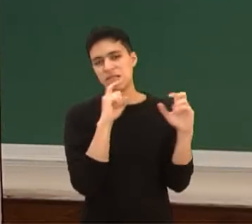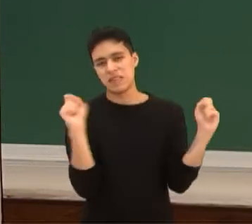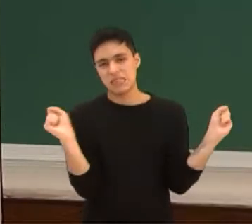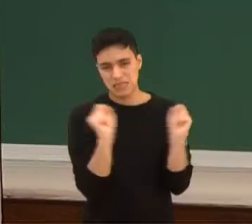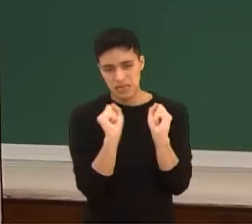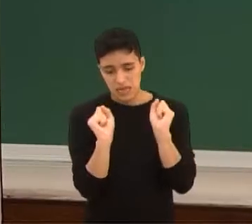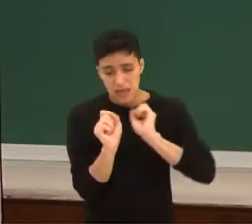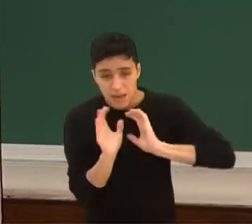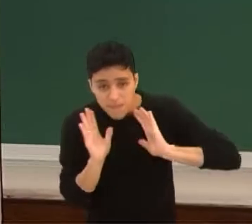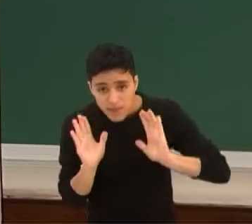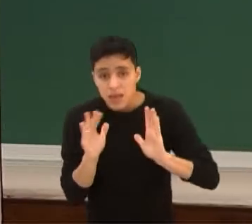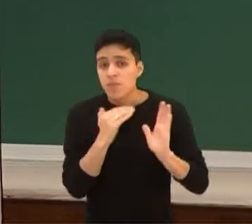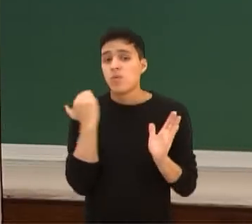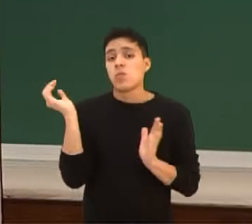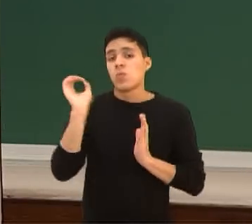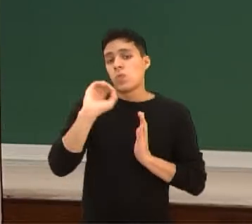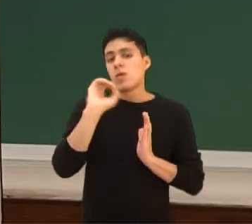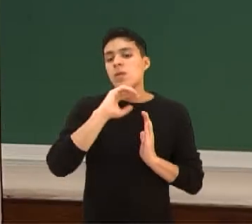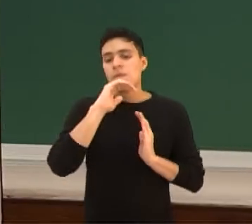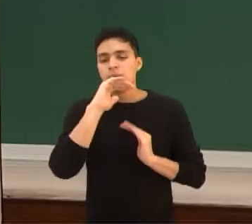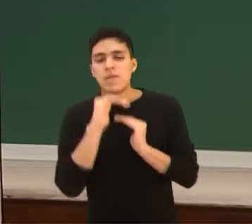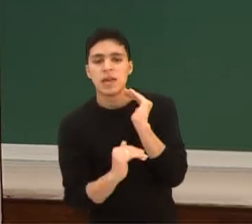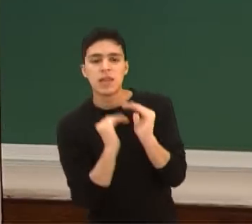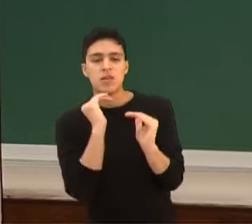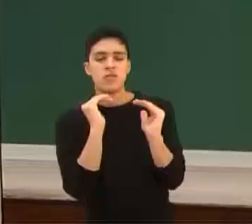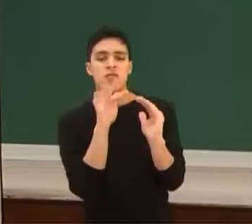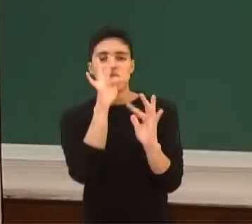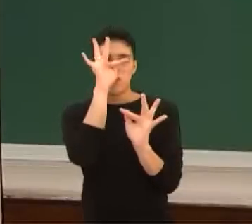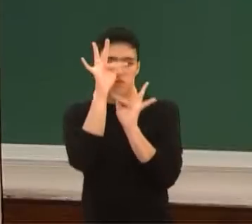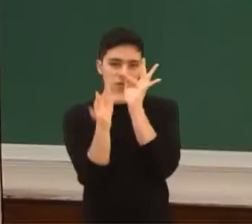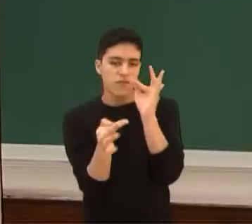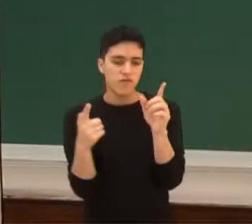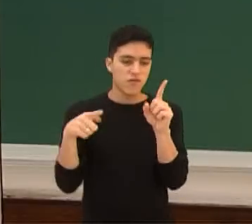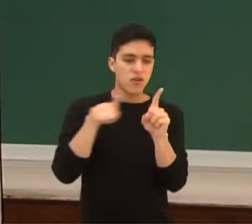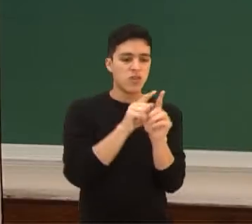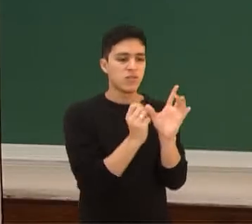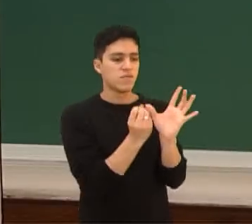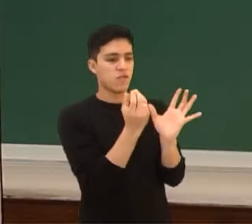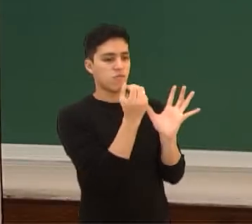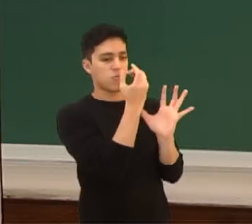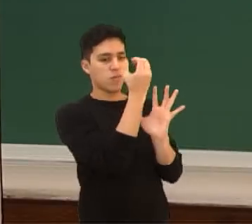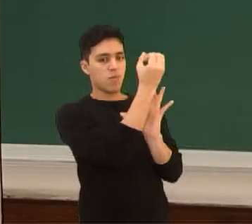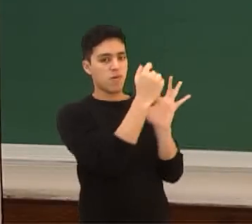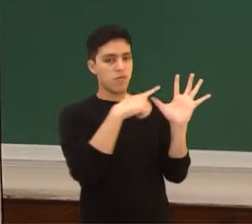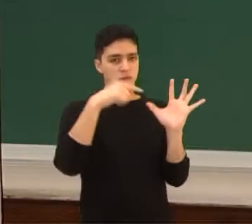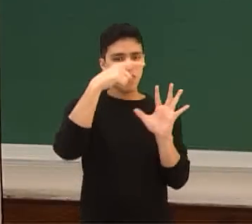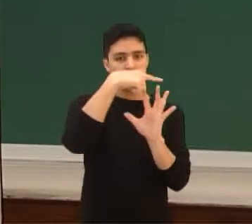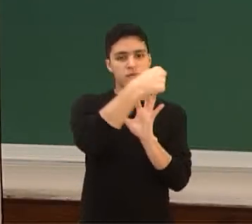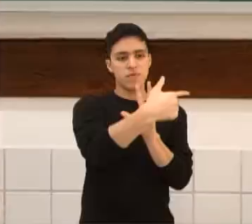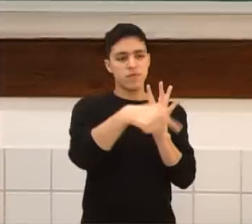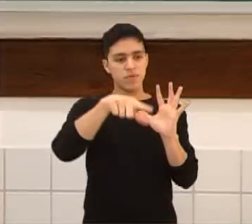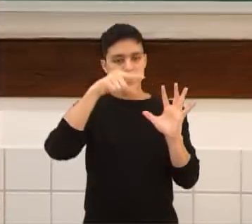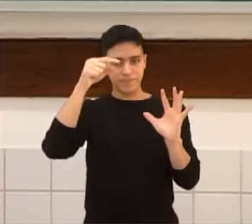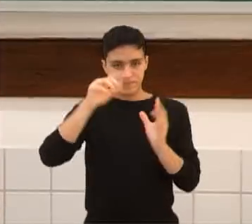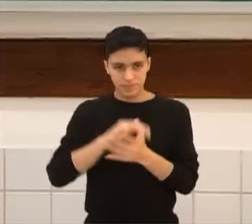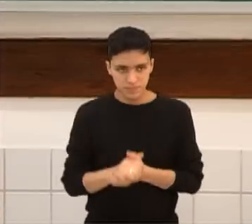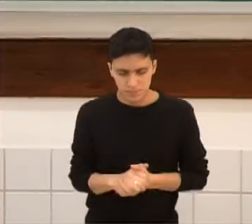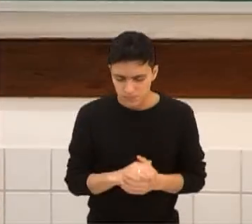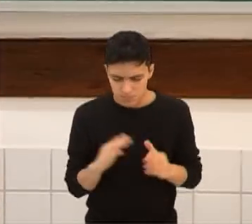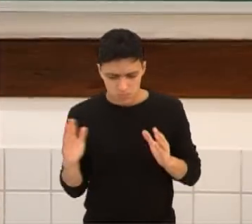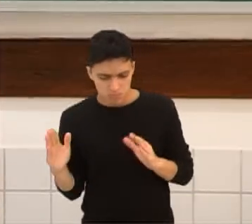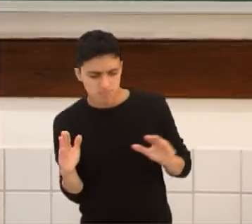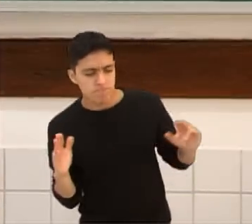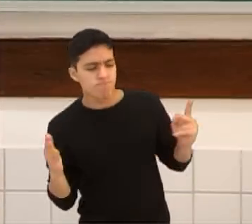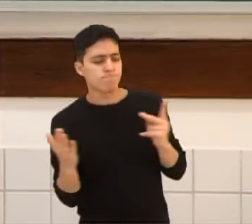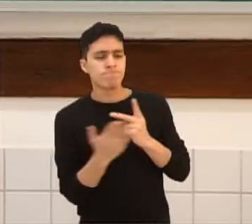inverno, mas elas não estão mortas. E aí, na primavera elas voltam a florir e a ter as suas folhas novamente. Aonde ocorrem essas